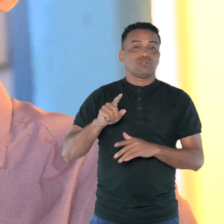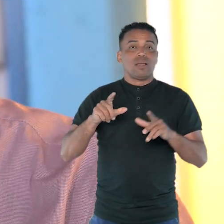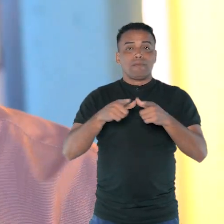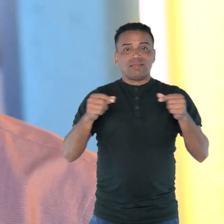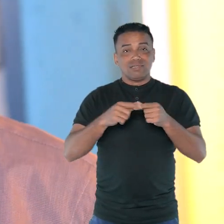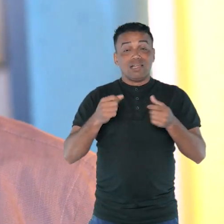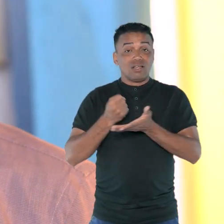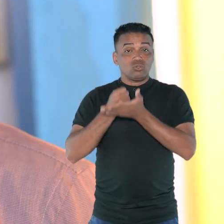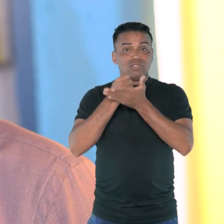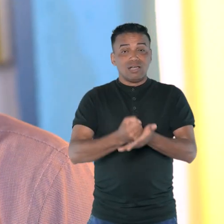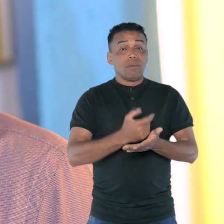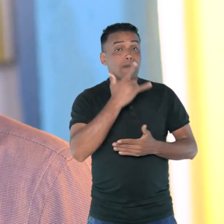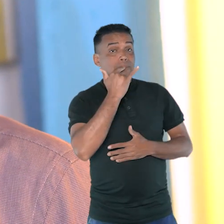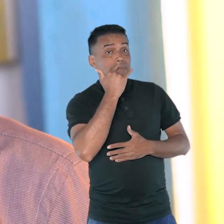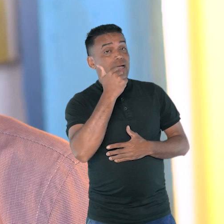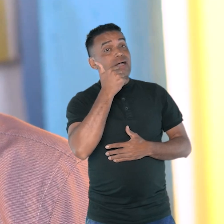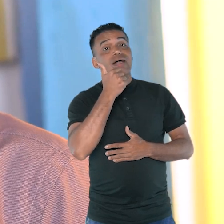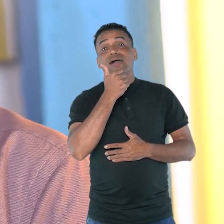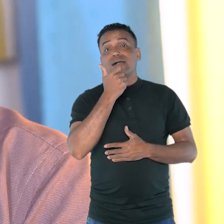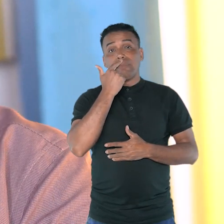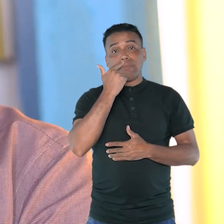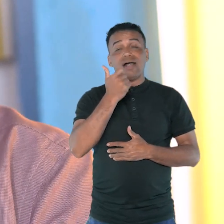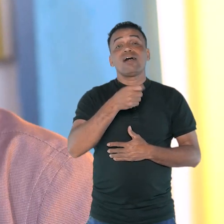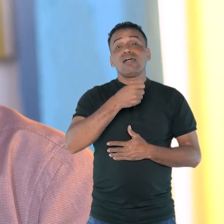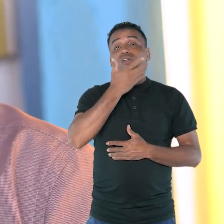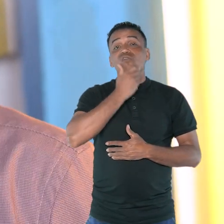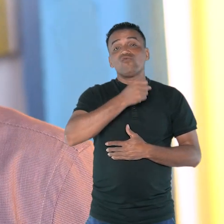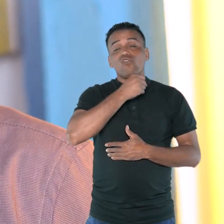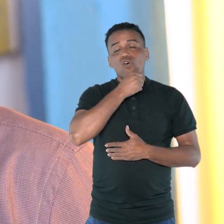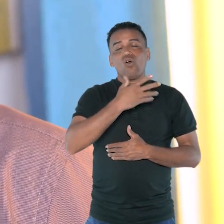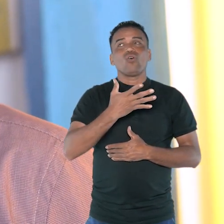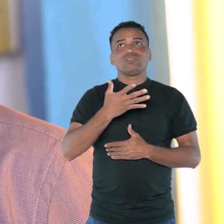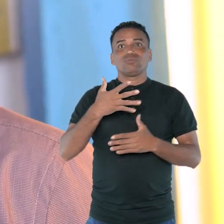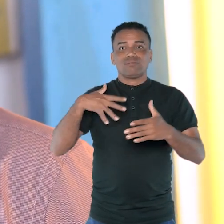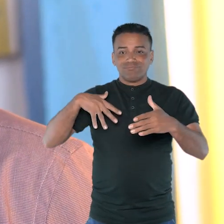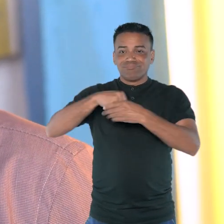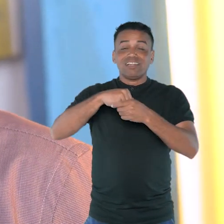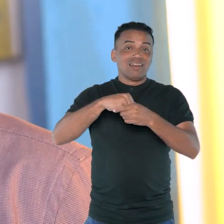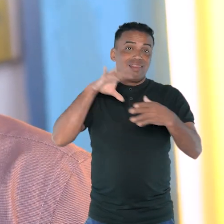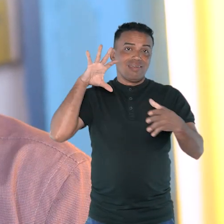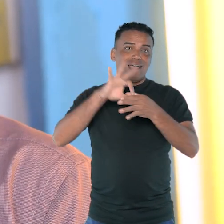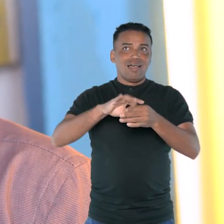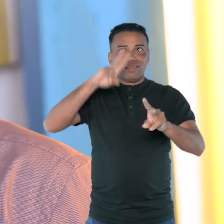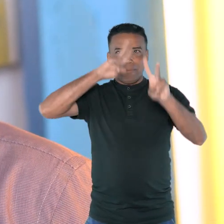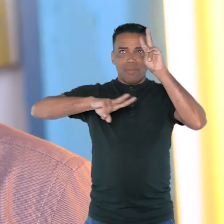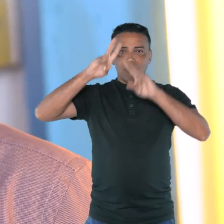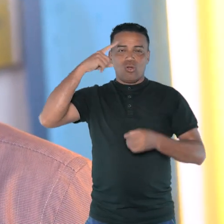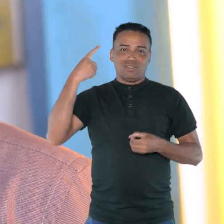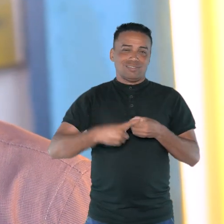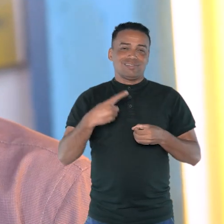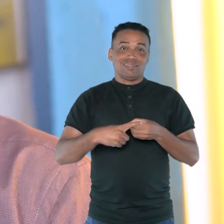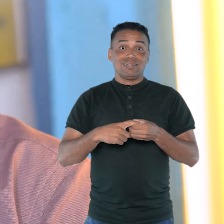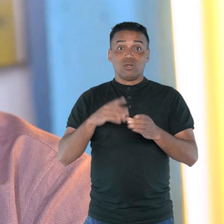meu avô. Enfim, isso também está atravessado na memória da cidade, sabe? Então, assim, para além dessa identificação que a